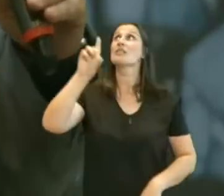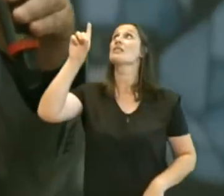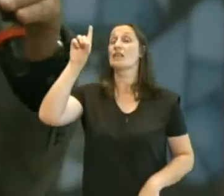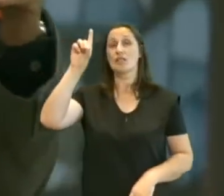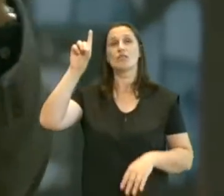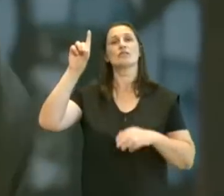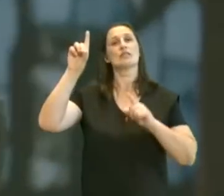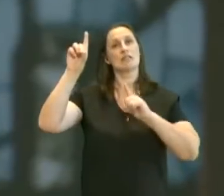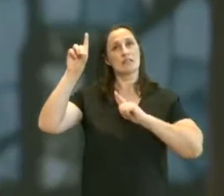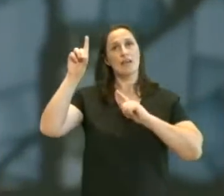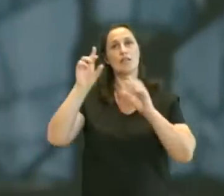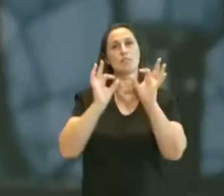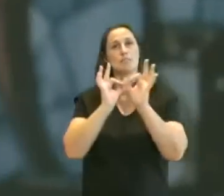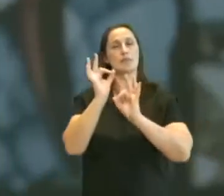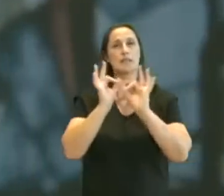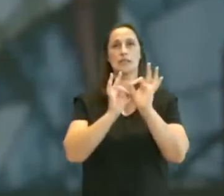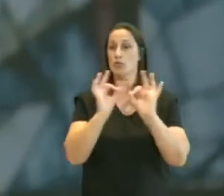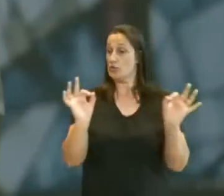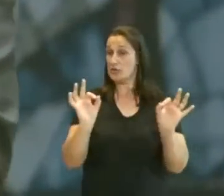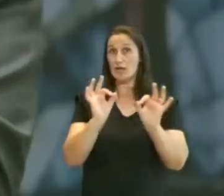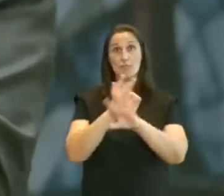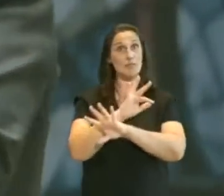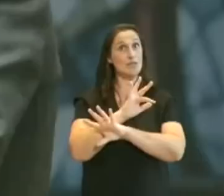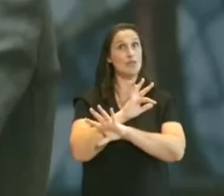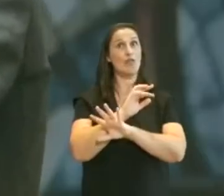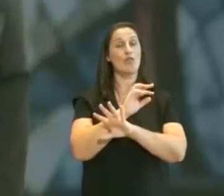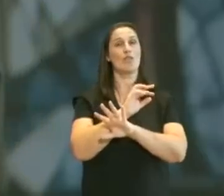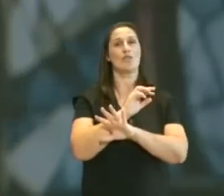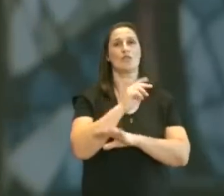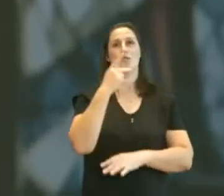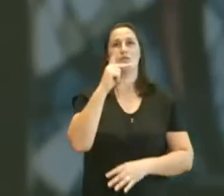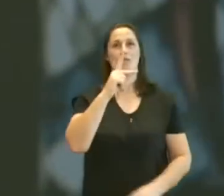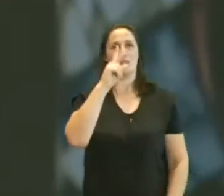um plano. Ele não terminou de escrever a sua história.